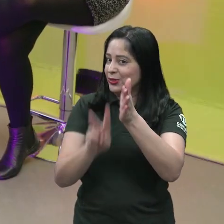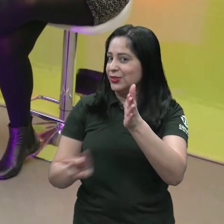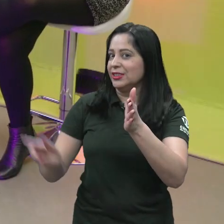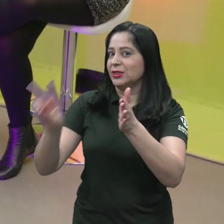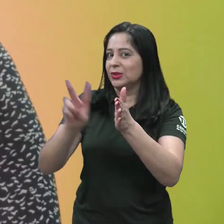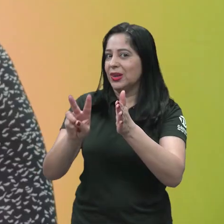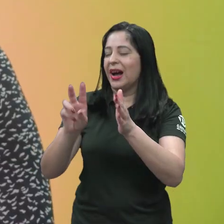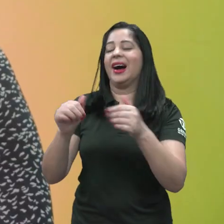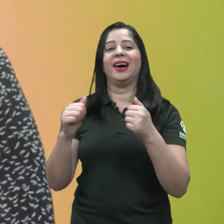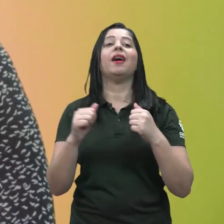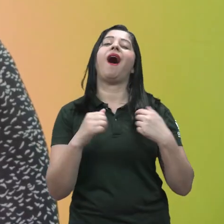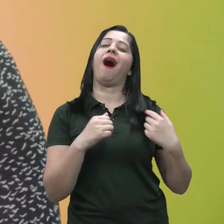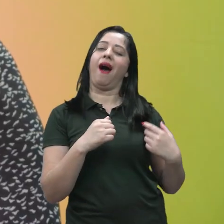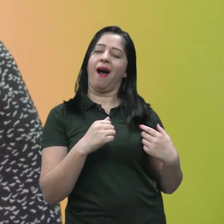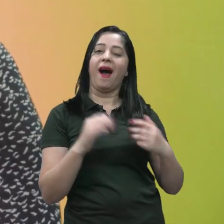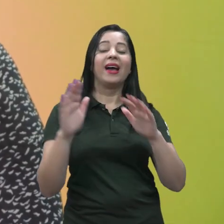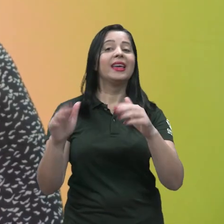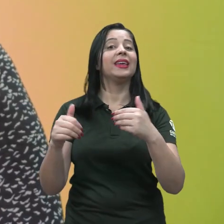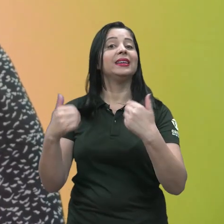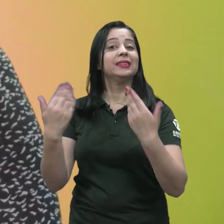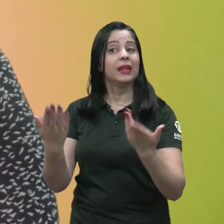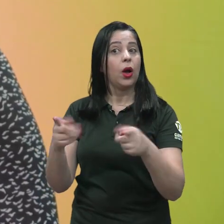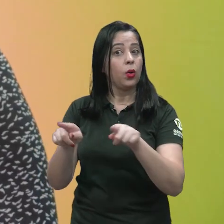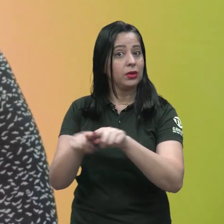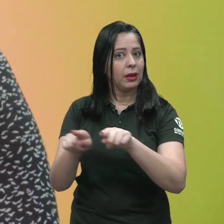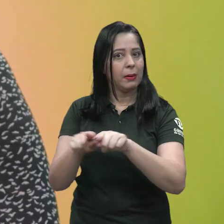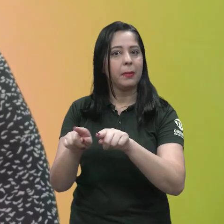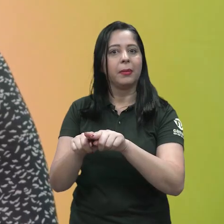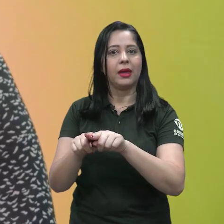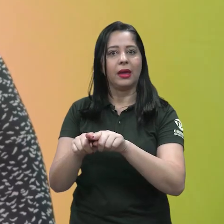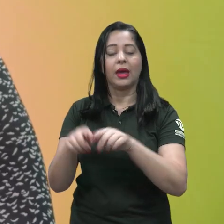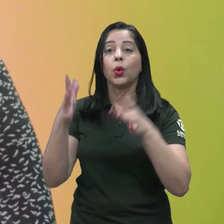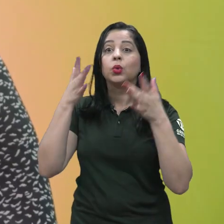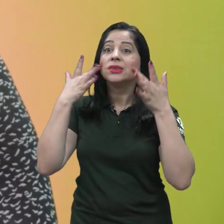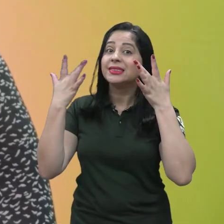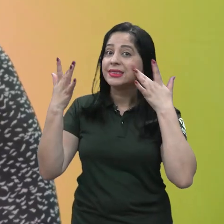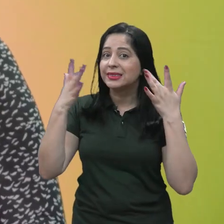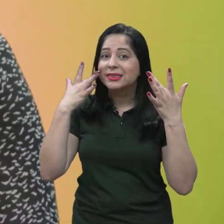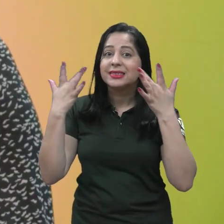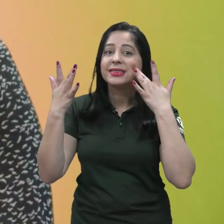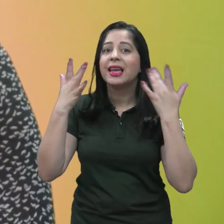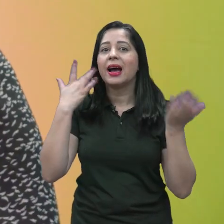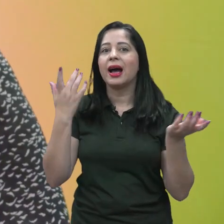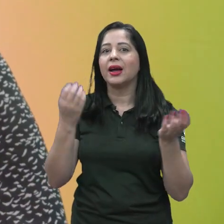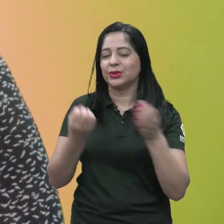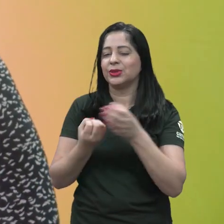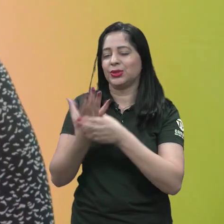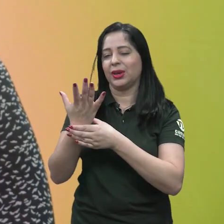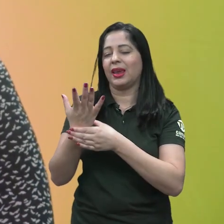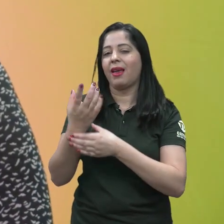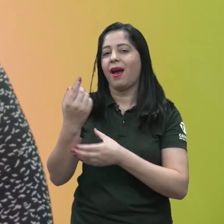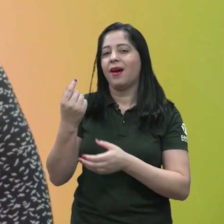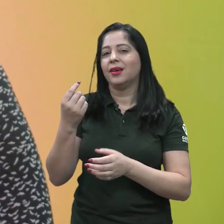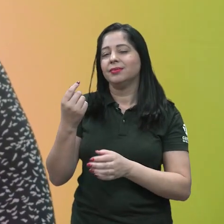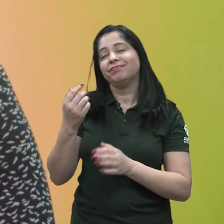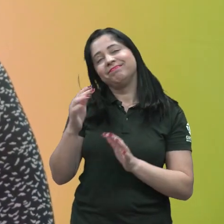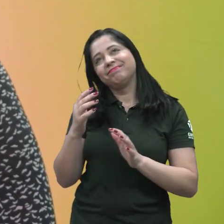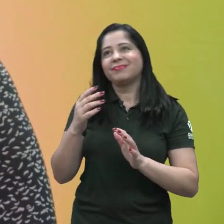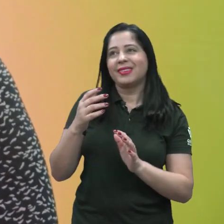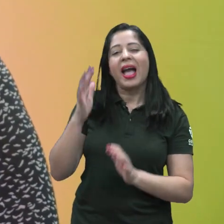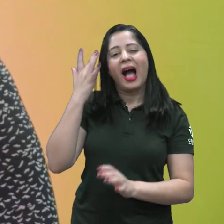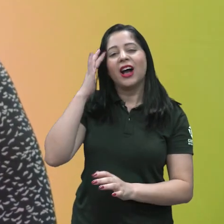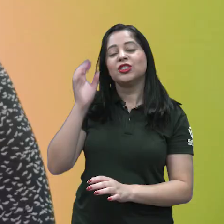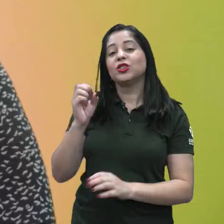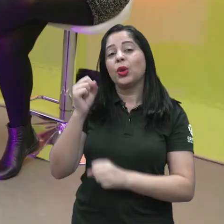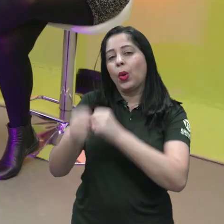projeto. E também a linguagem teatral, né? A linguagem teatral e cinematográfica, talvez, é o que nos espera.